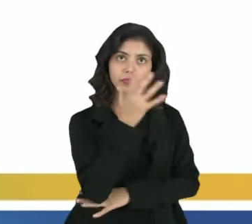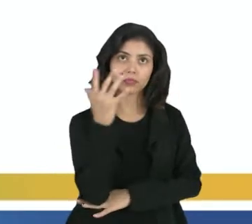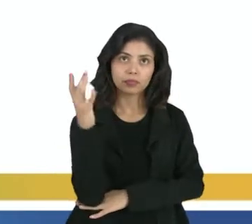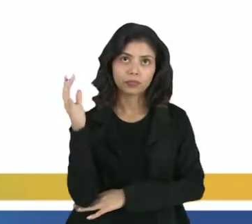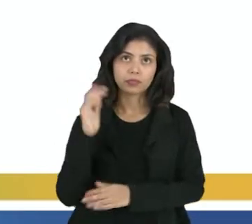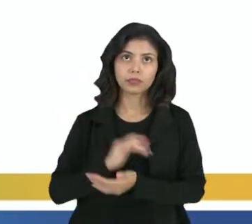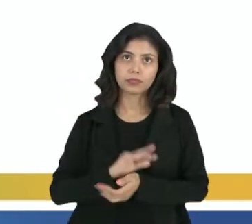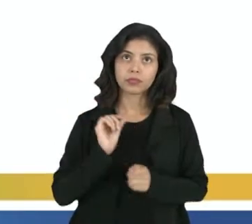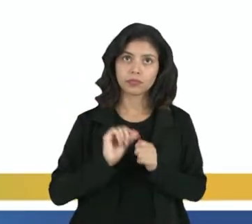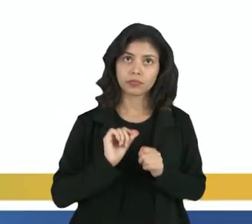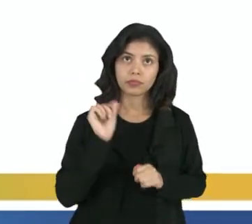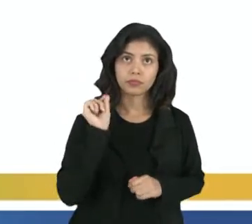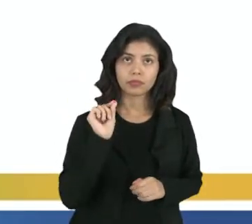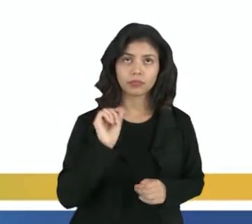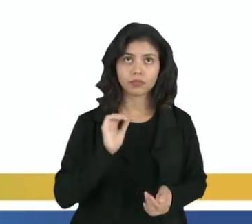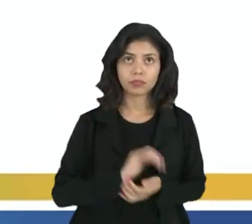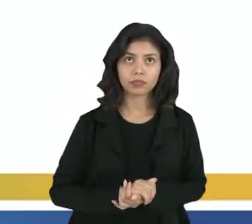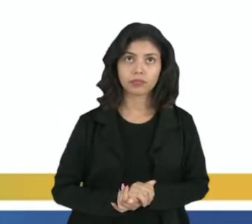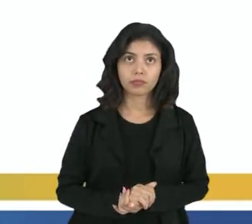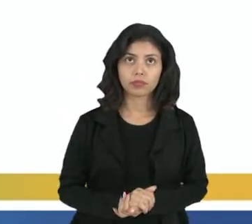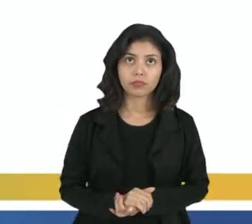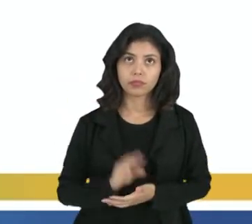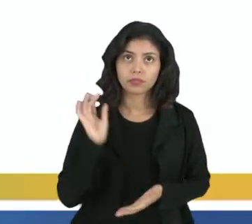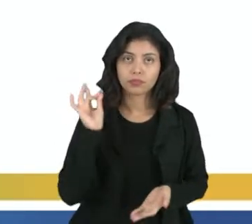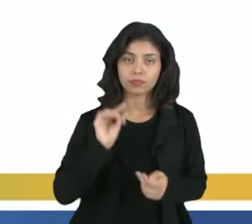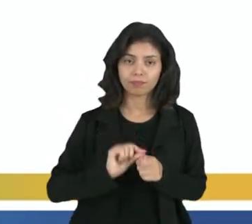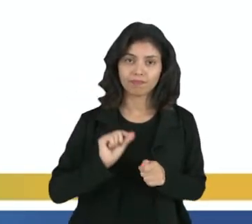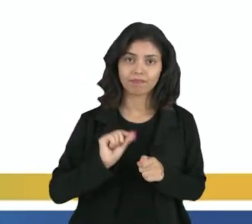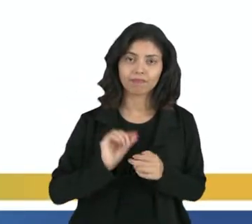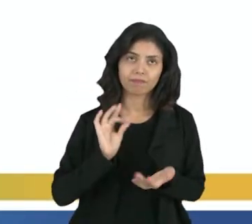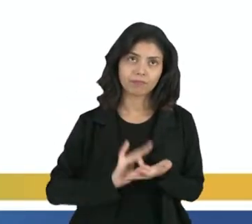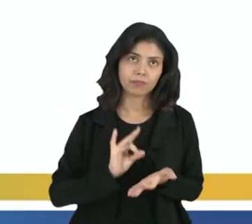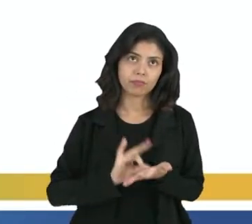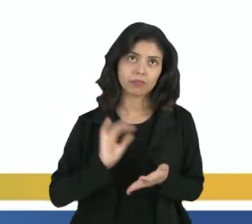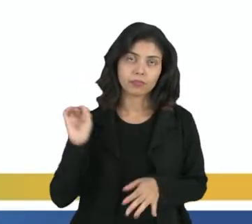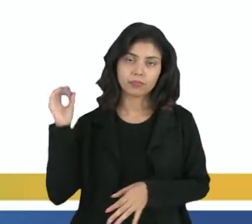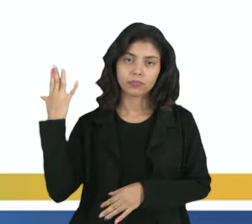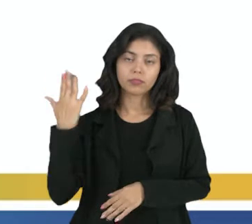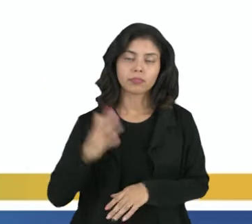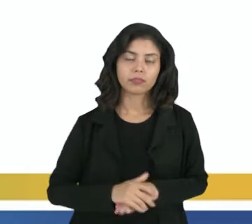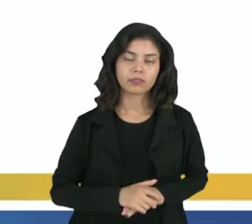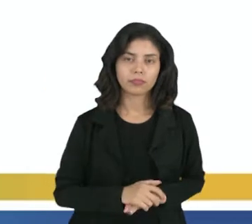natureza fez com que, na verdade, acontecesse